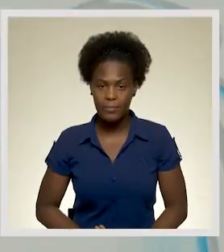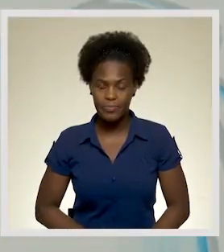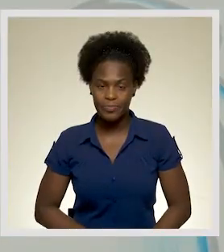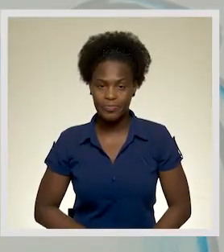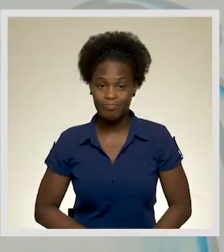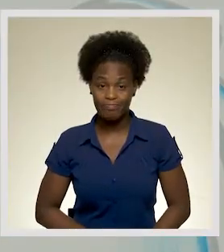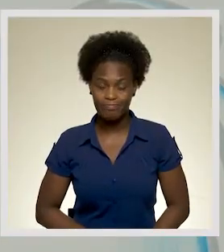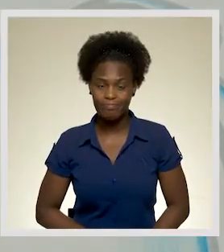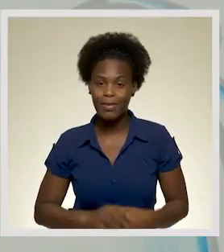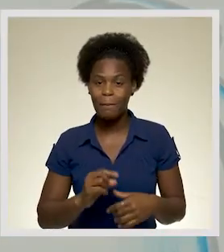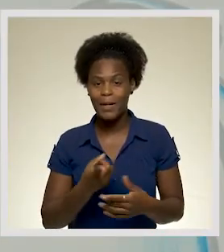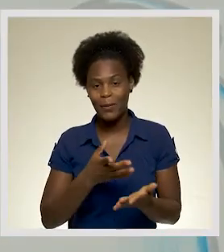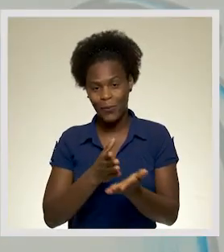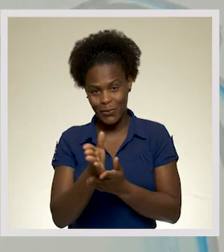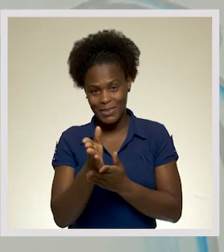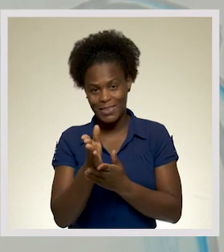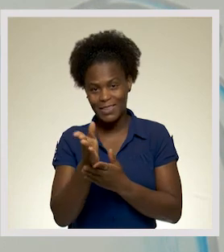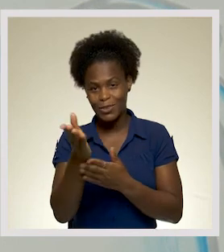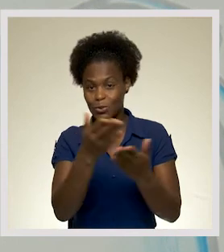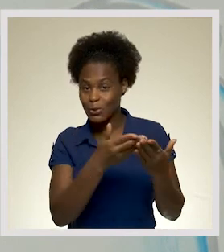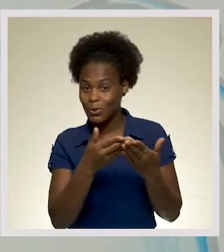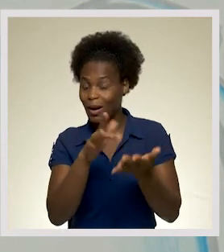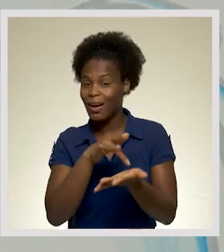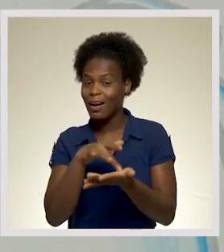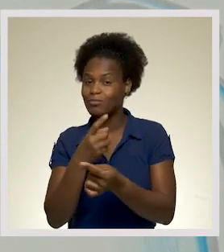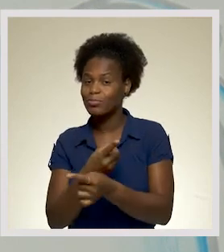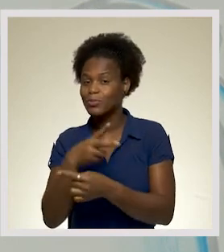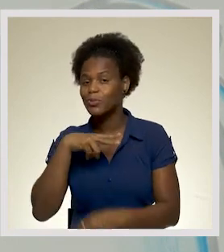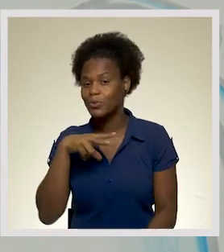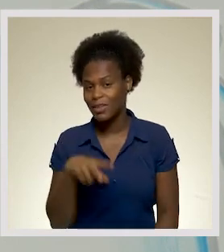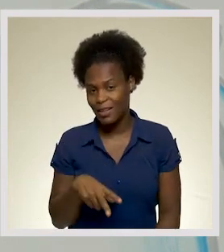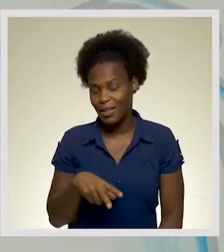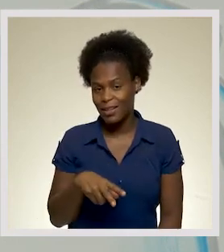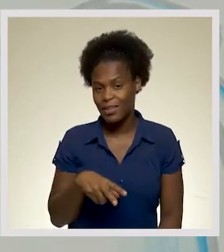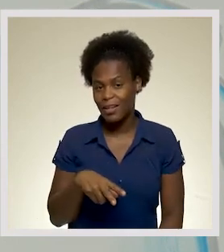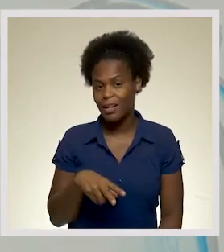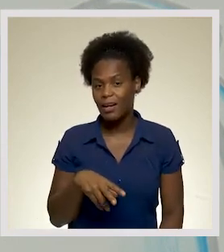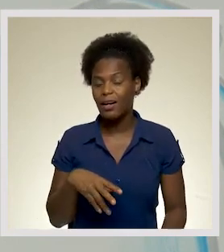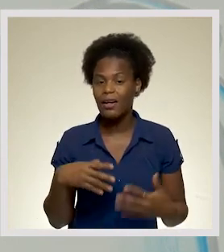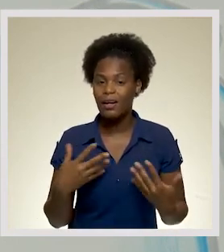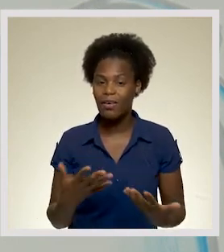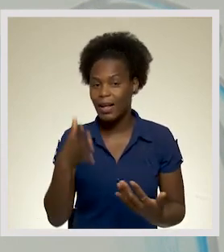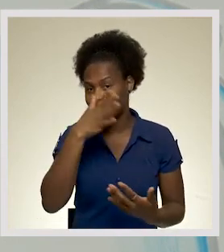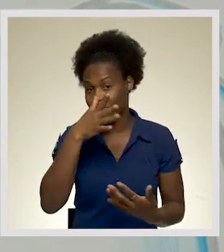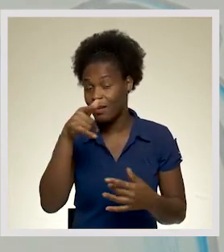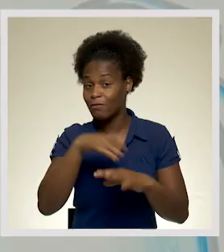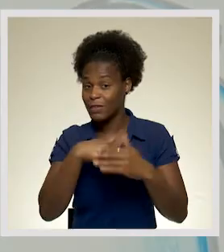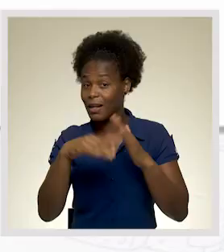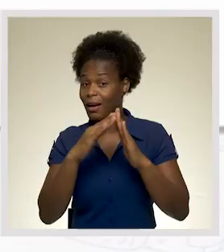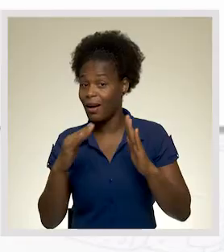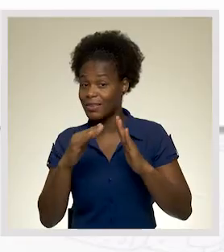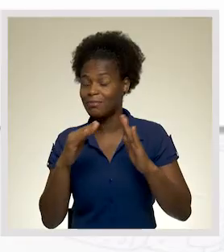Para continuarem o estudo de literatura portuguesa, a sugestão de atividade em casa é a seguinte: